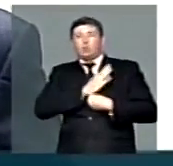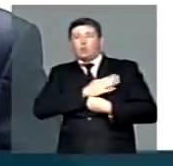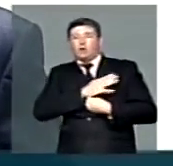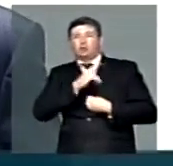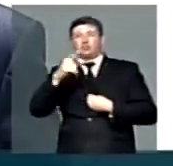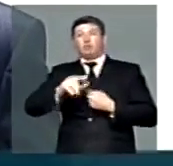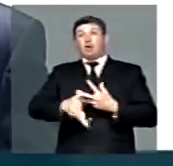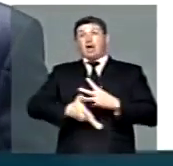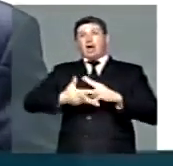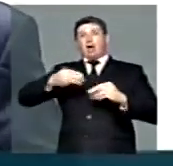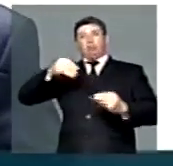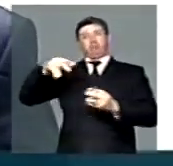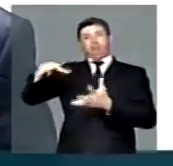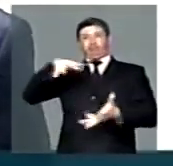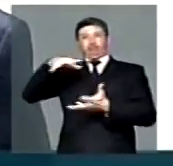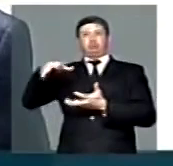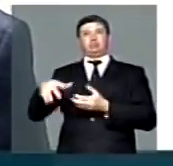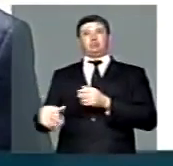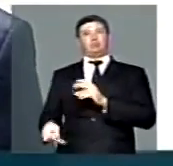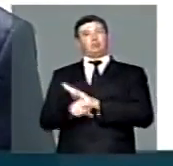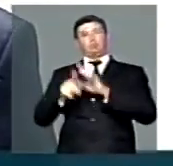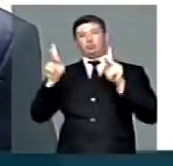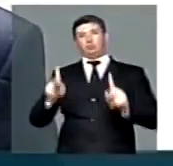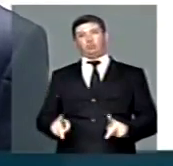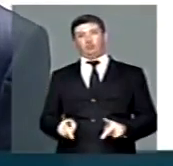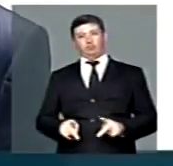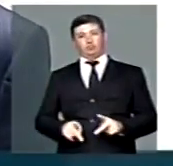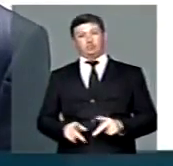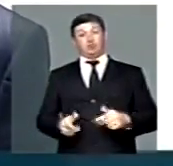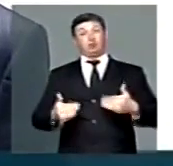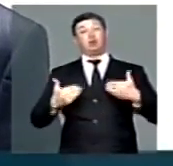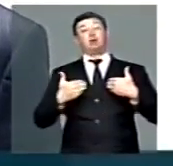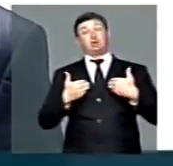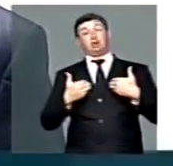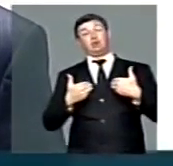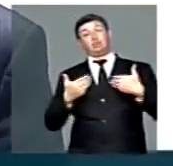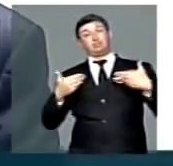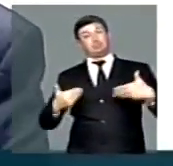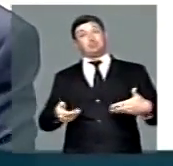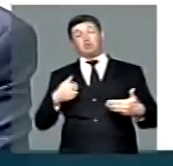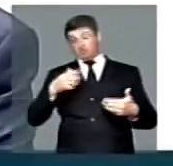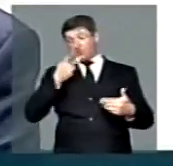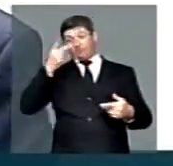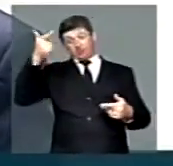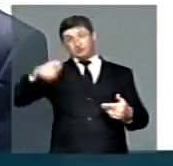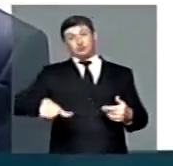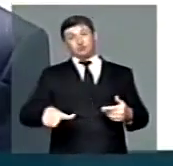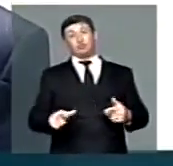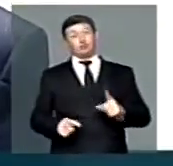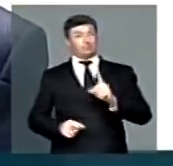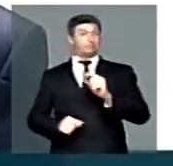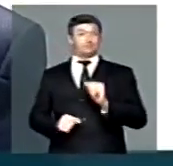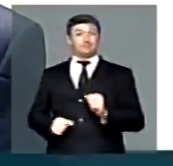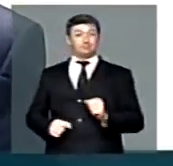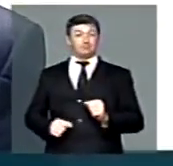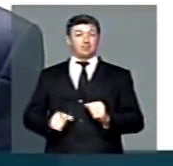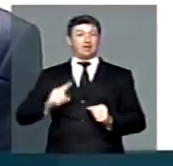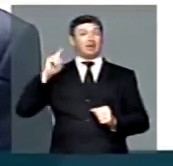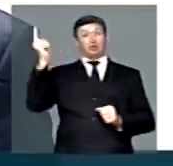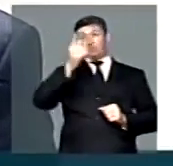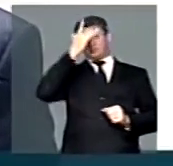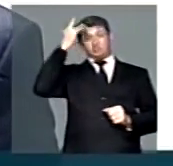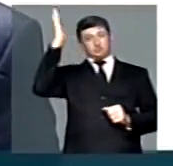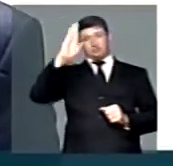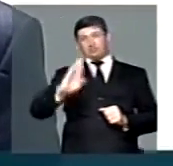com a alma do povo brasileiro. E eu quero dizer mais uma vez a todo o